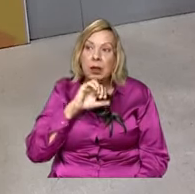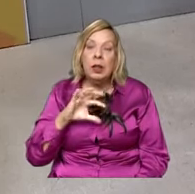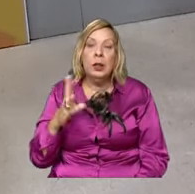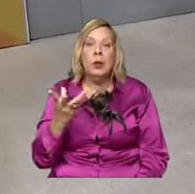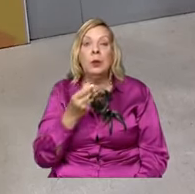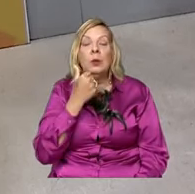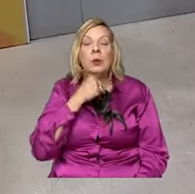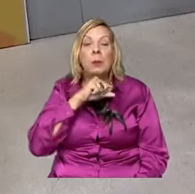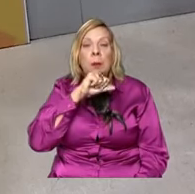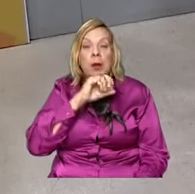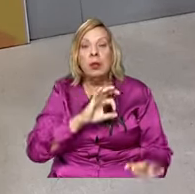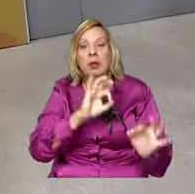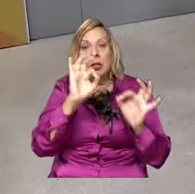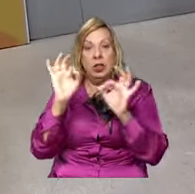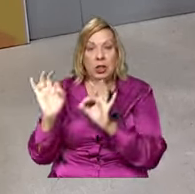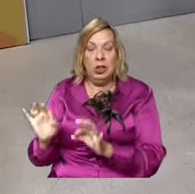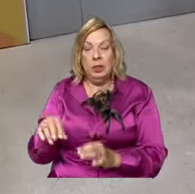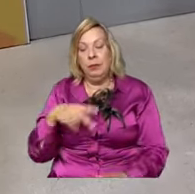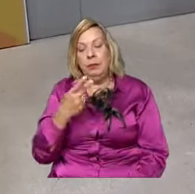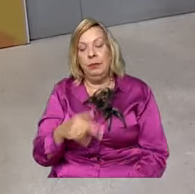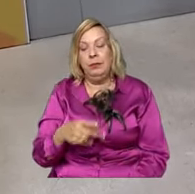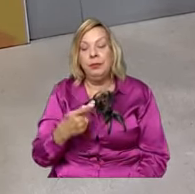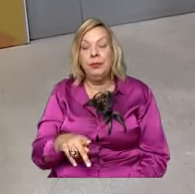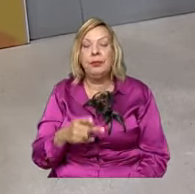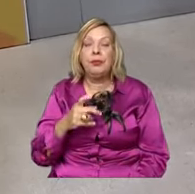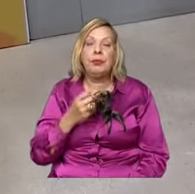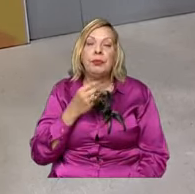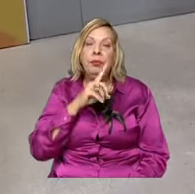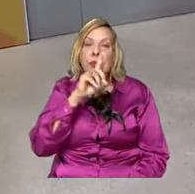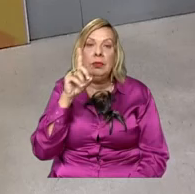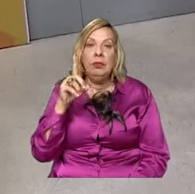estão nos assistindo. Aqui no estúdio também um bom dia